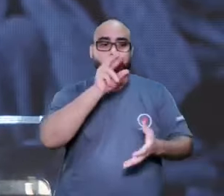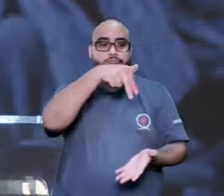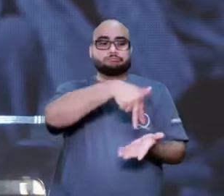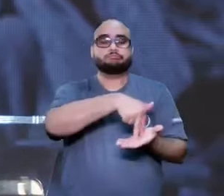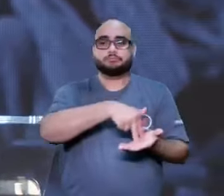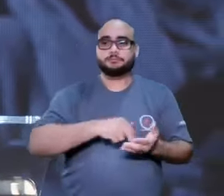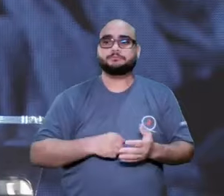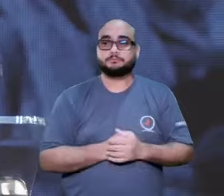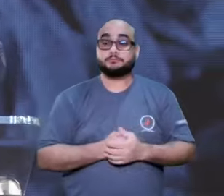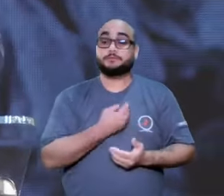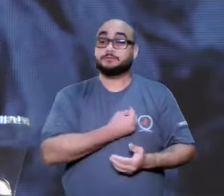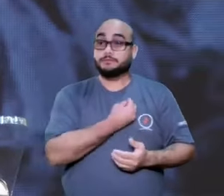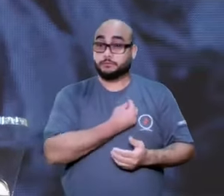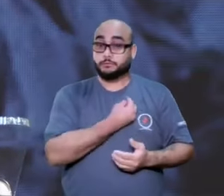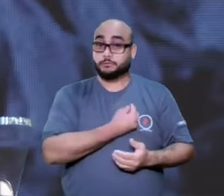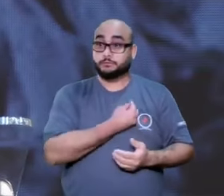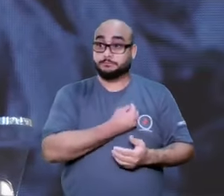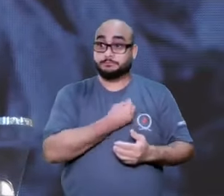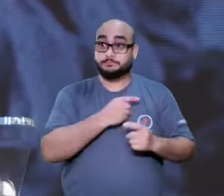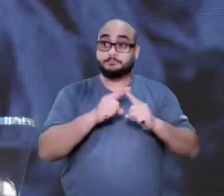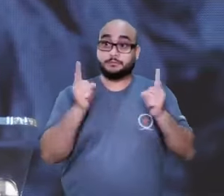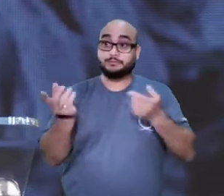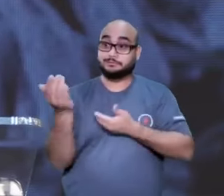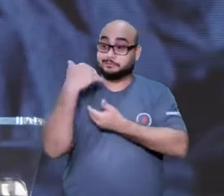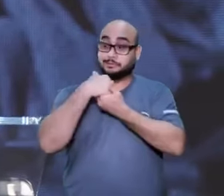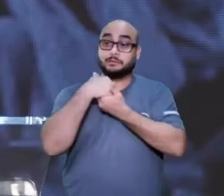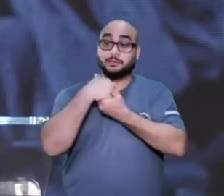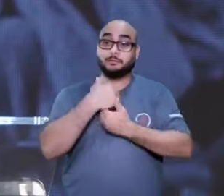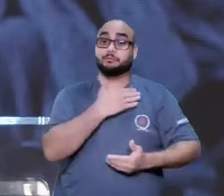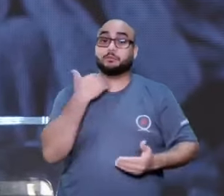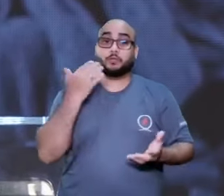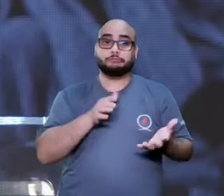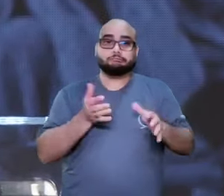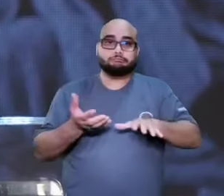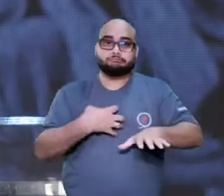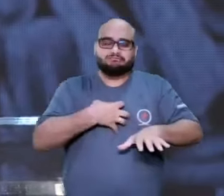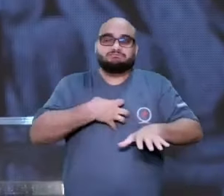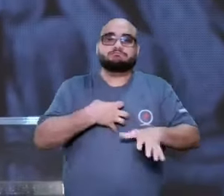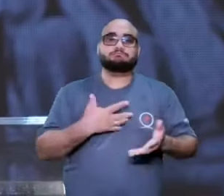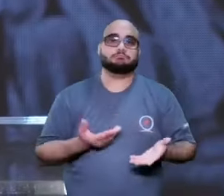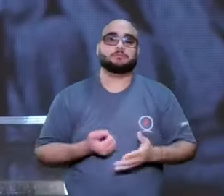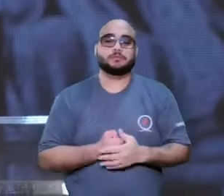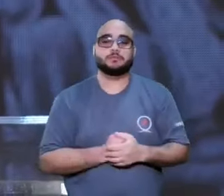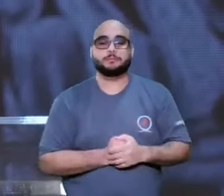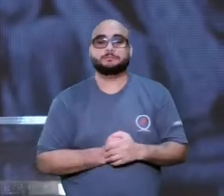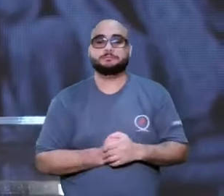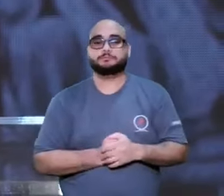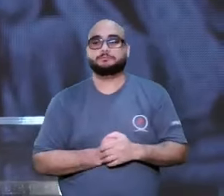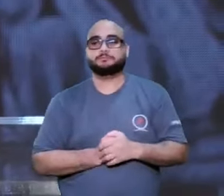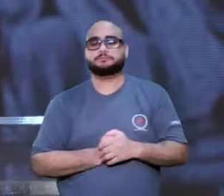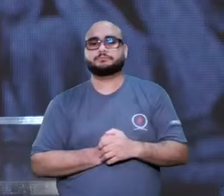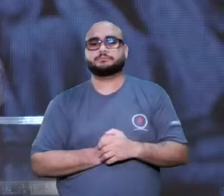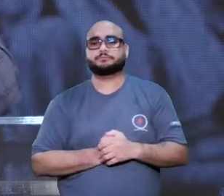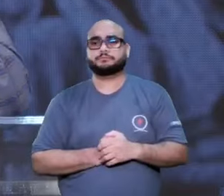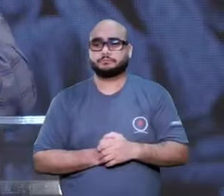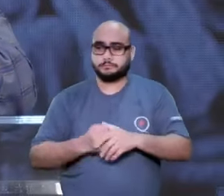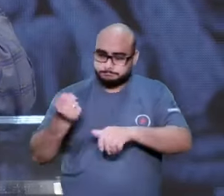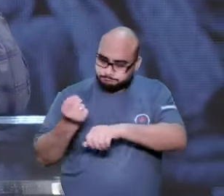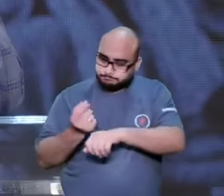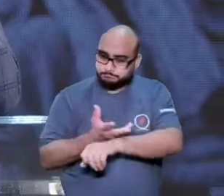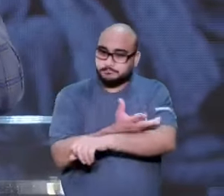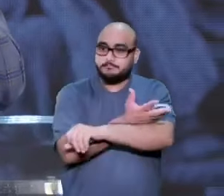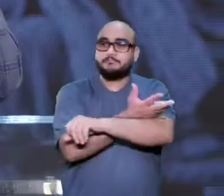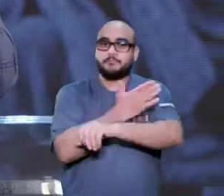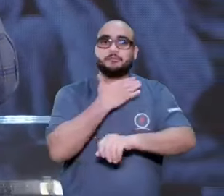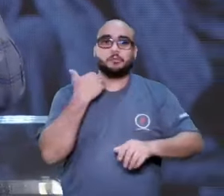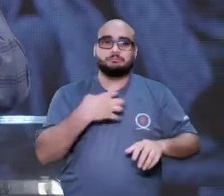terra a qual se aceita em se tornar um defunto ambulante haja Vista que ele vai